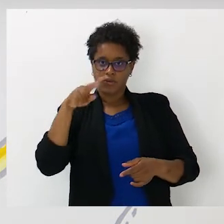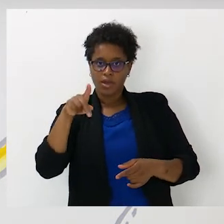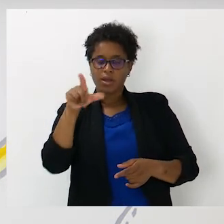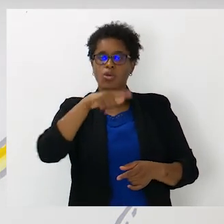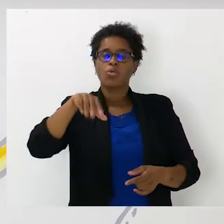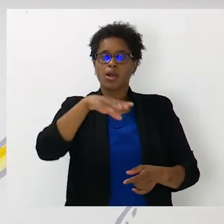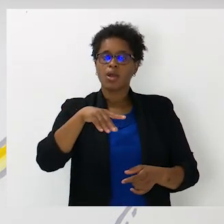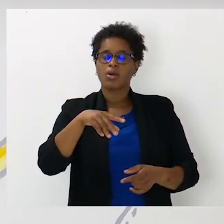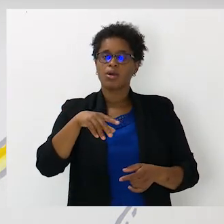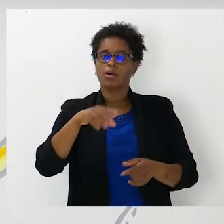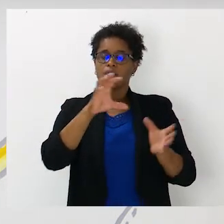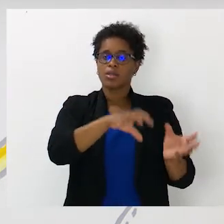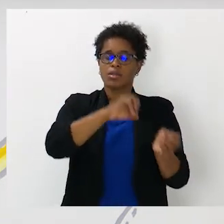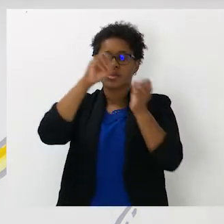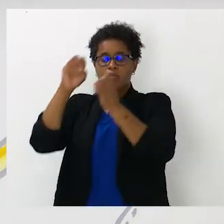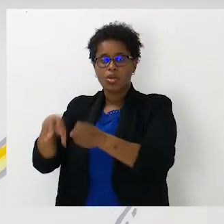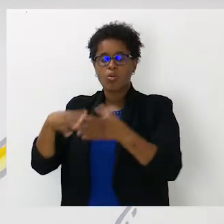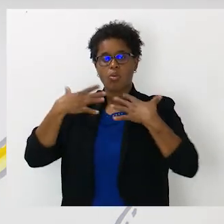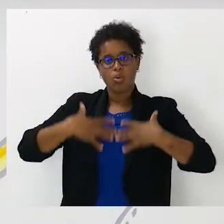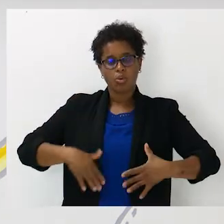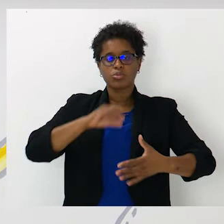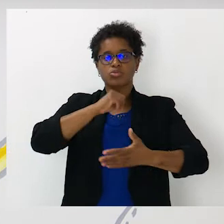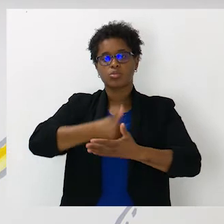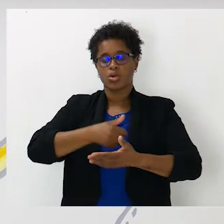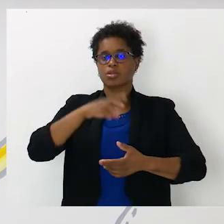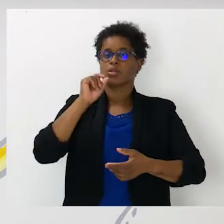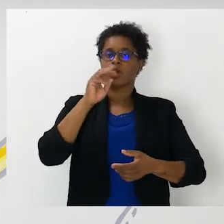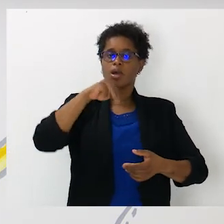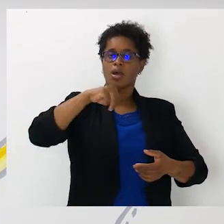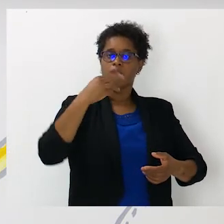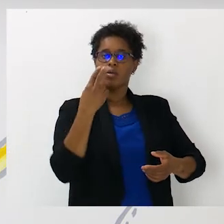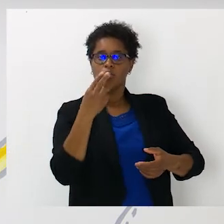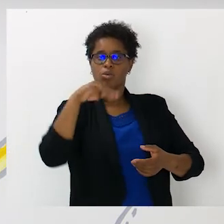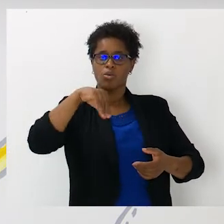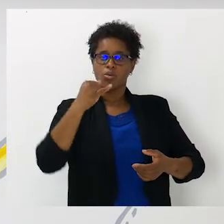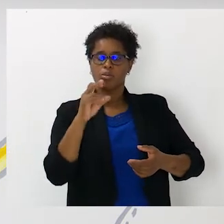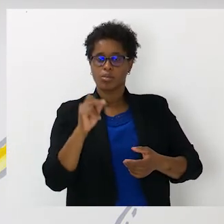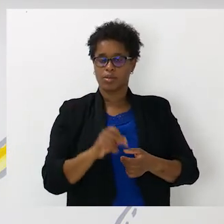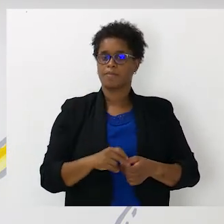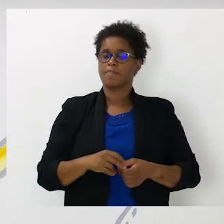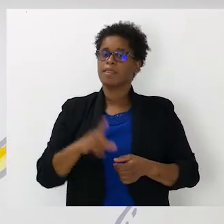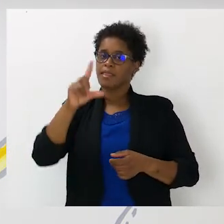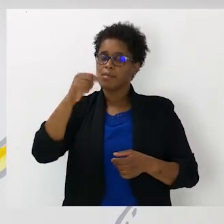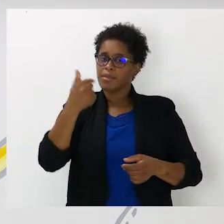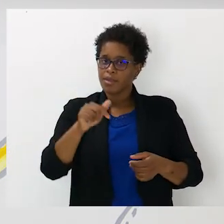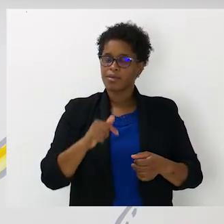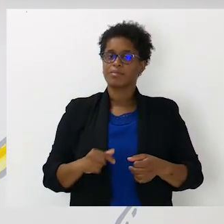era colocado o corpo dos mortos, a múmia. Também temos